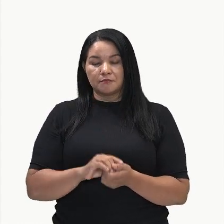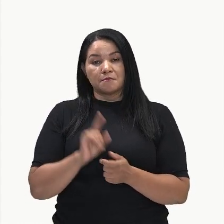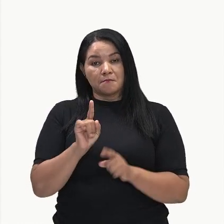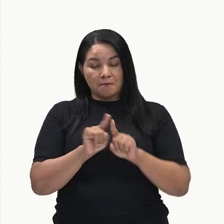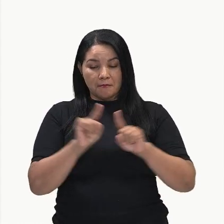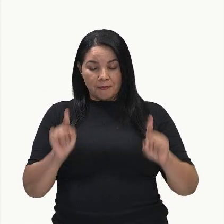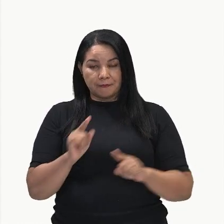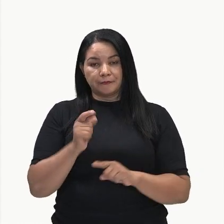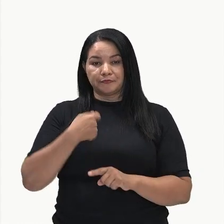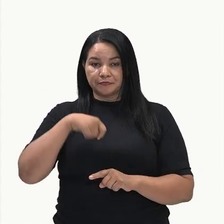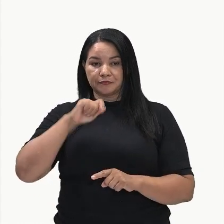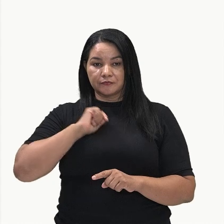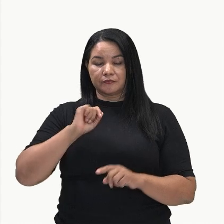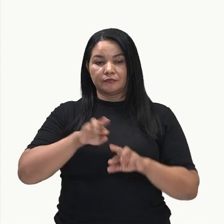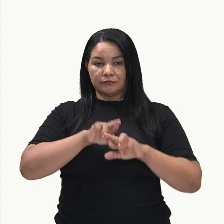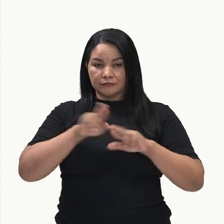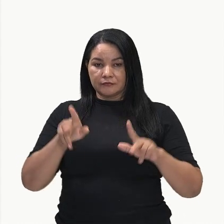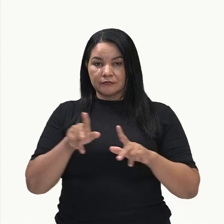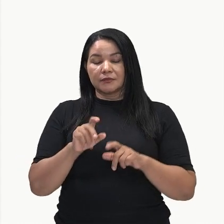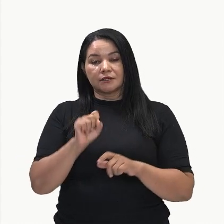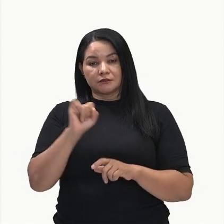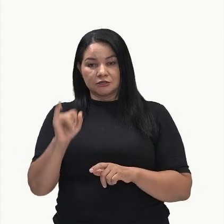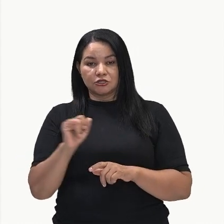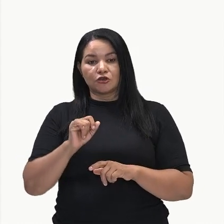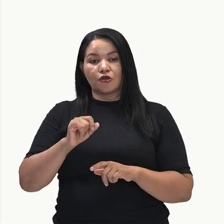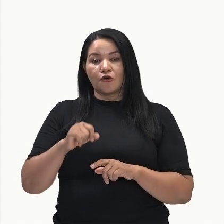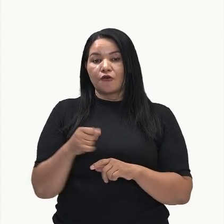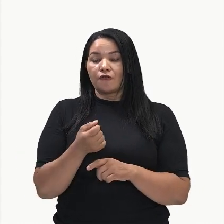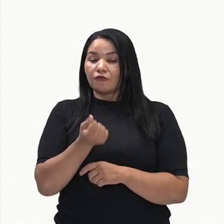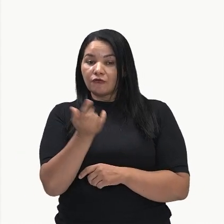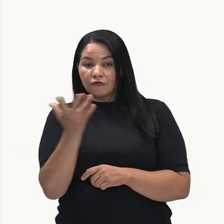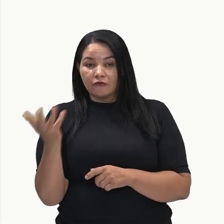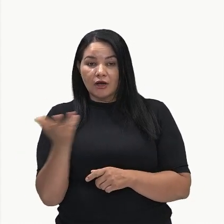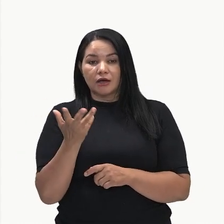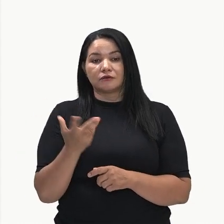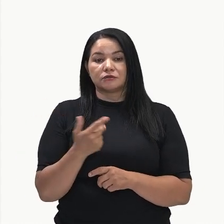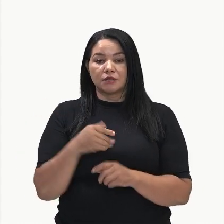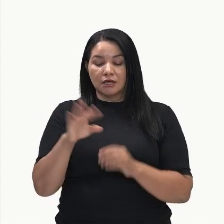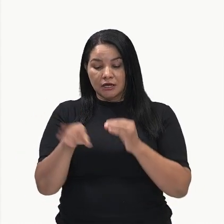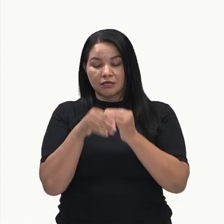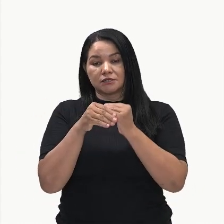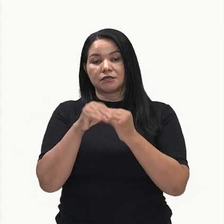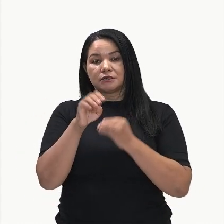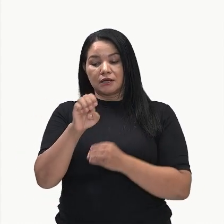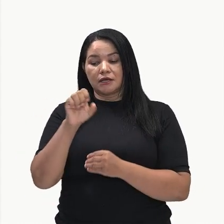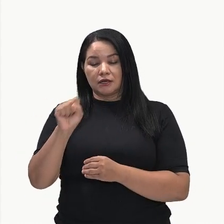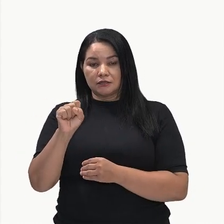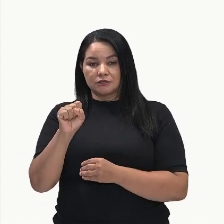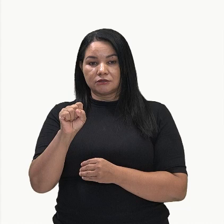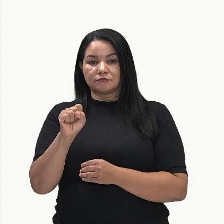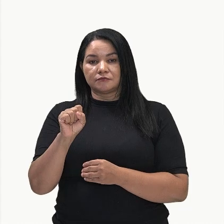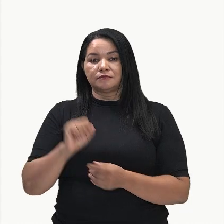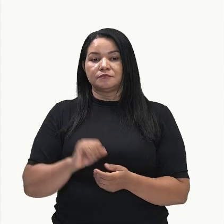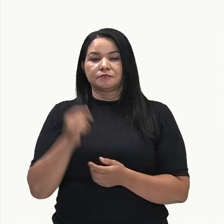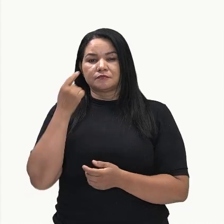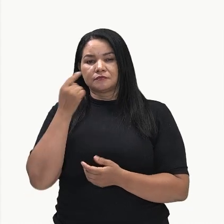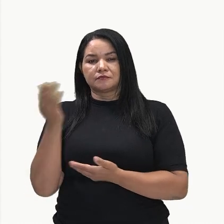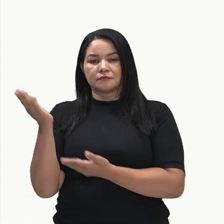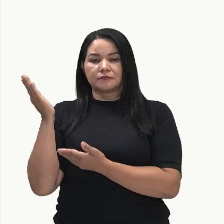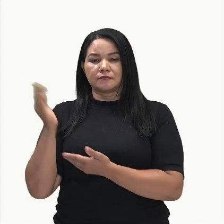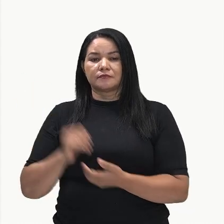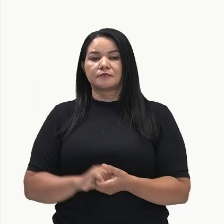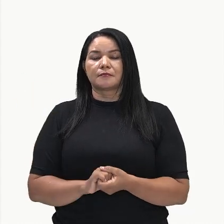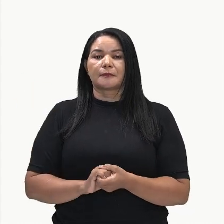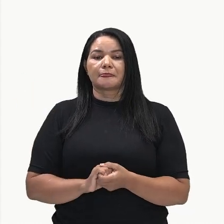se o resultado for pluralizado, quienes. Estranho, né? Mas é assim no espanhol. Vamos lá.